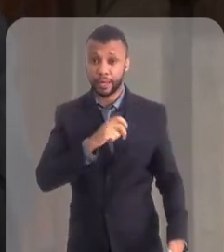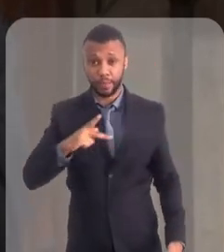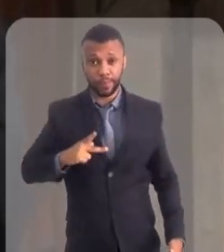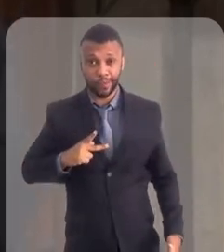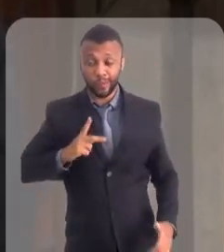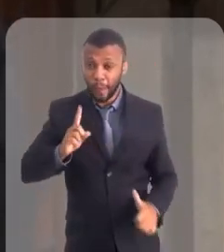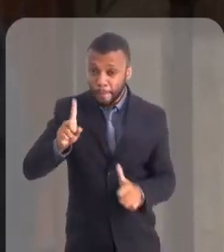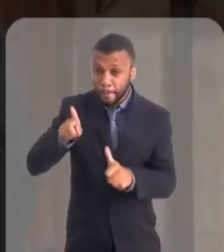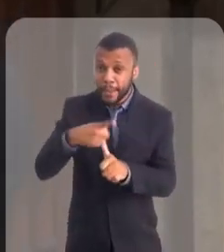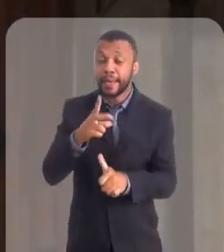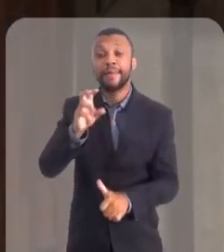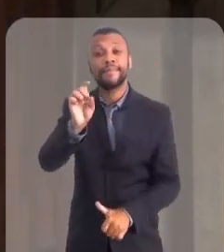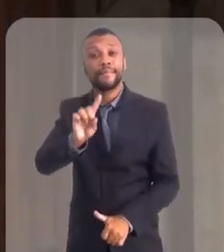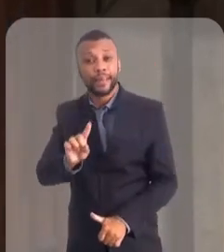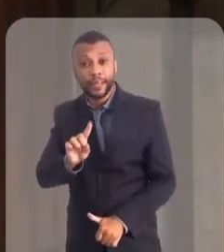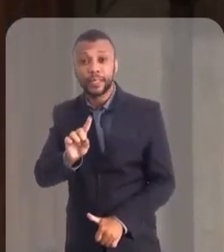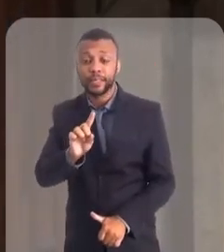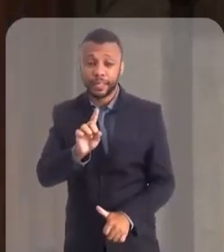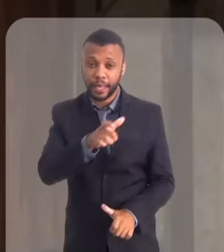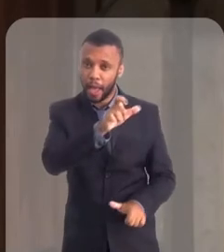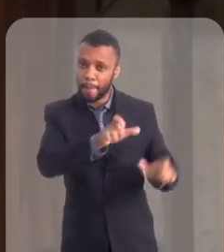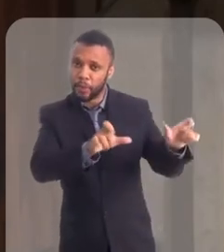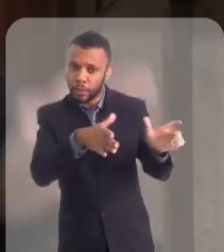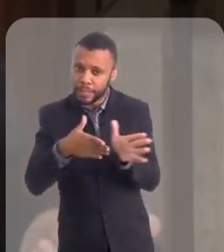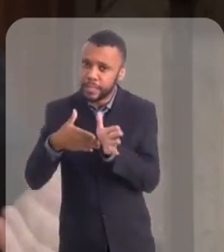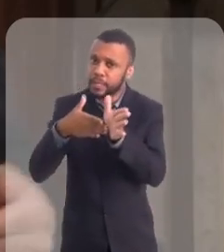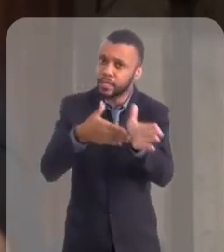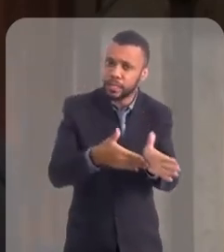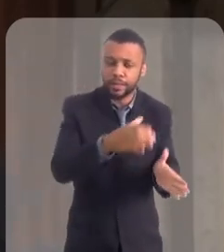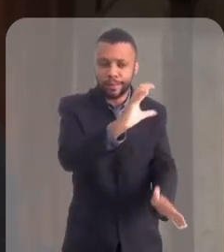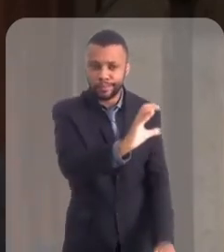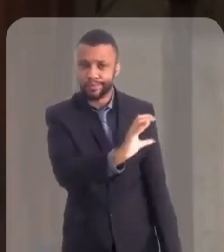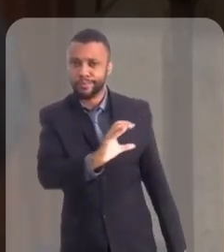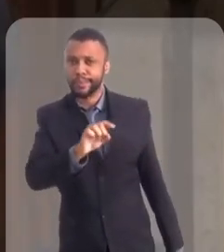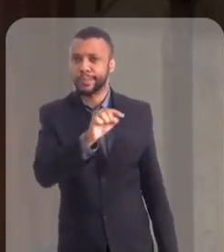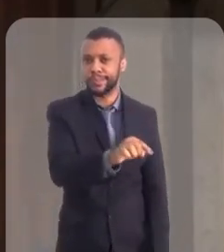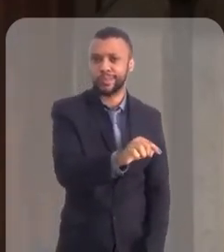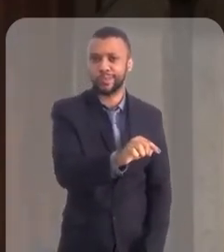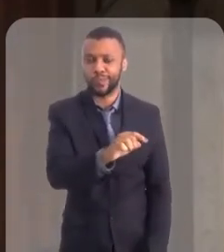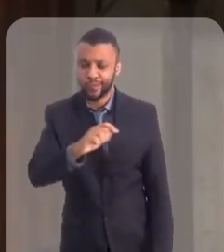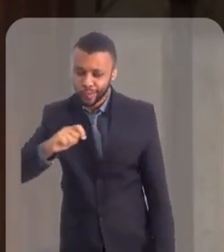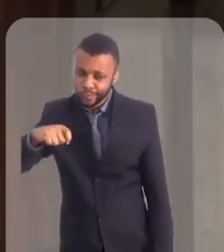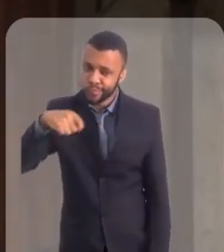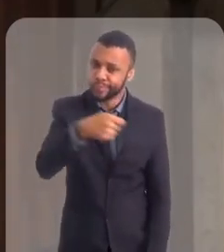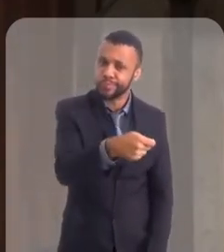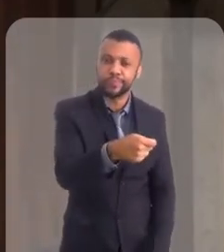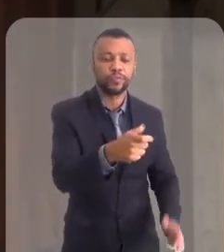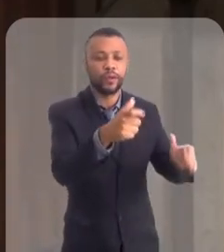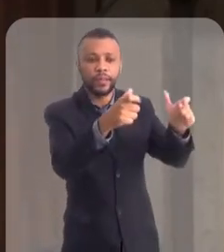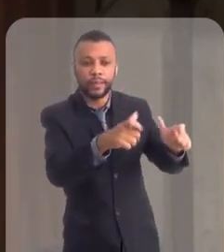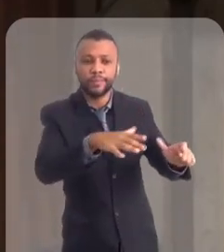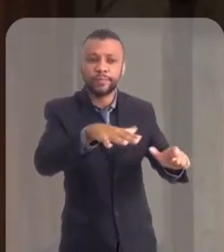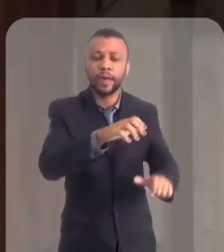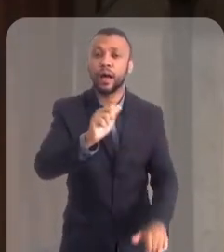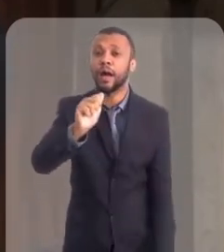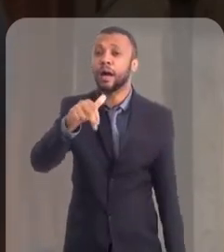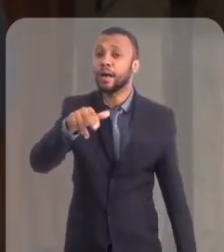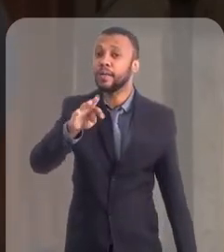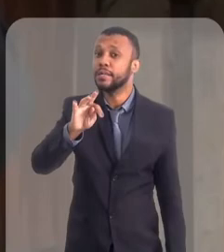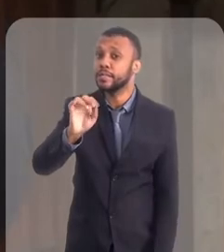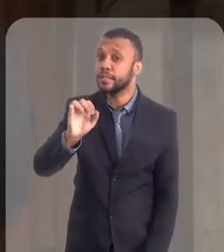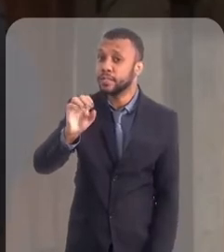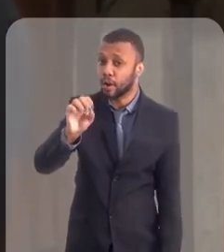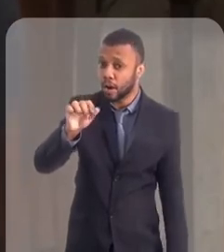pela primeira vez, os cristãos receberam o nome de cristãos, foi em Antioquia, naquela